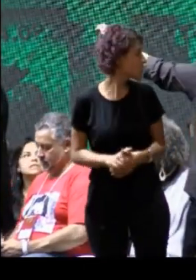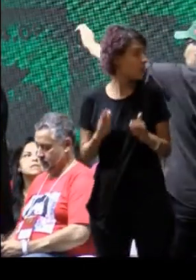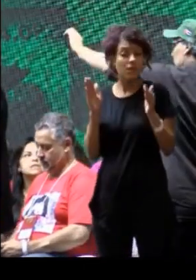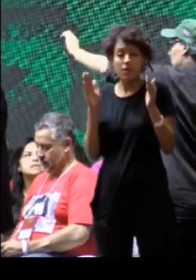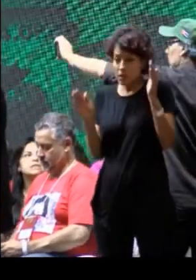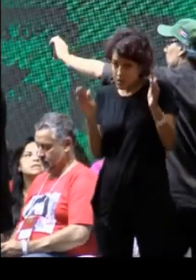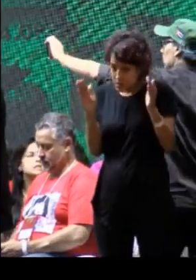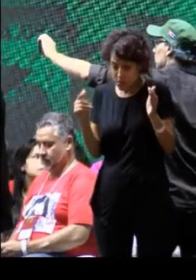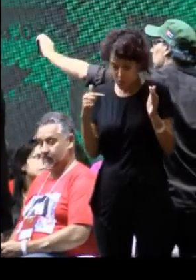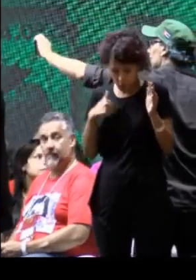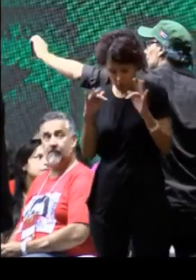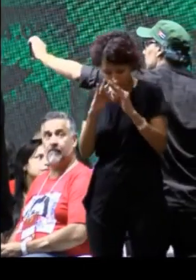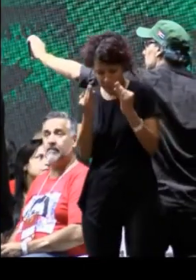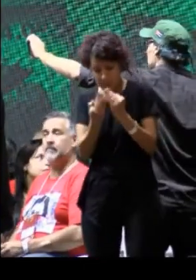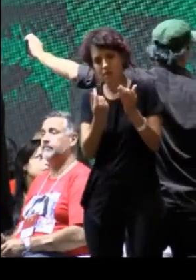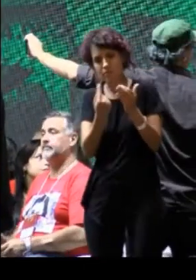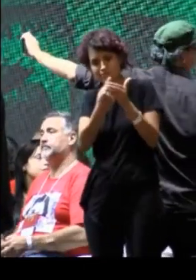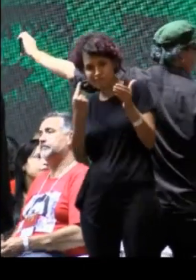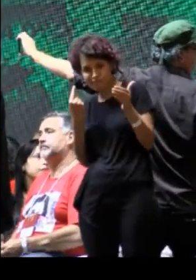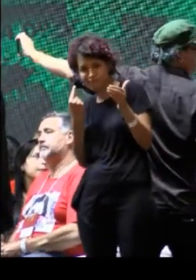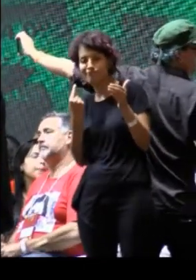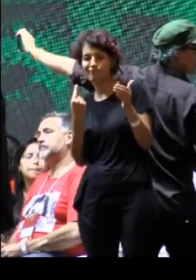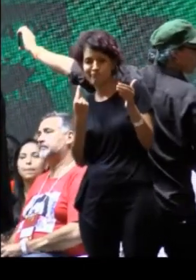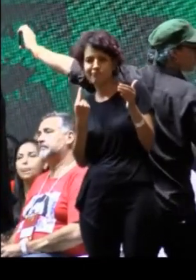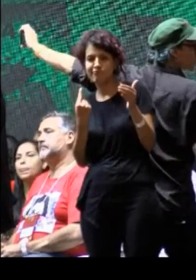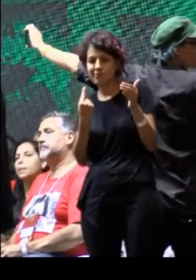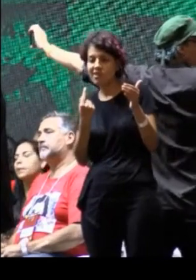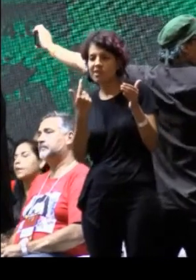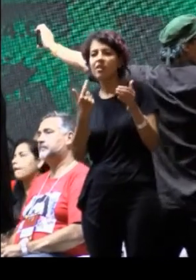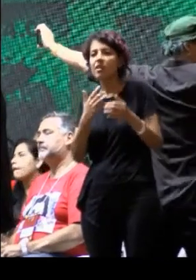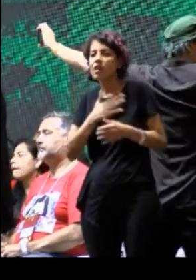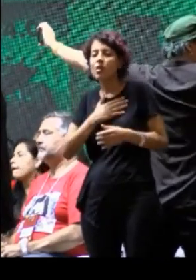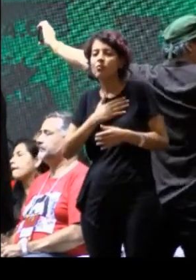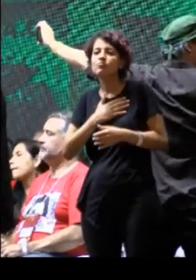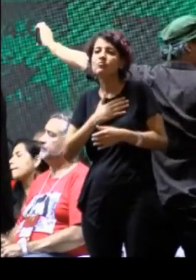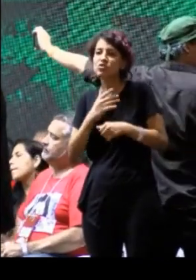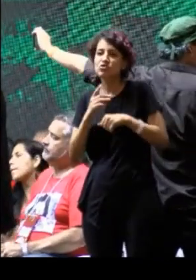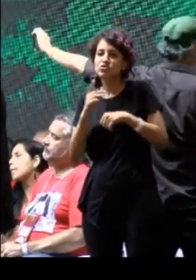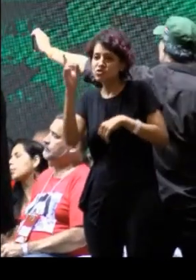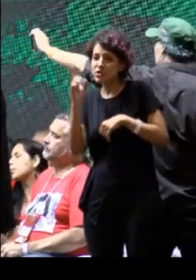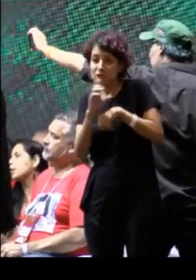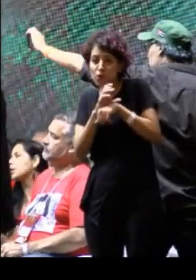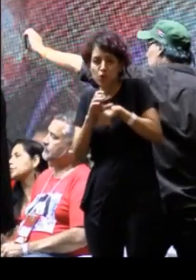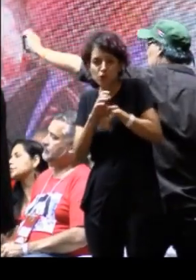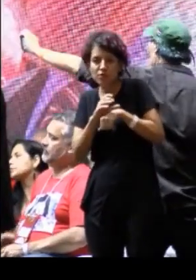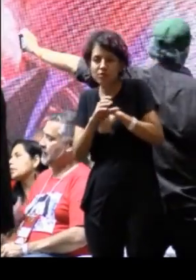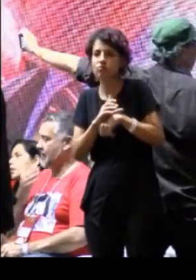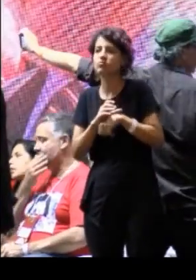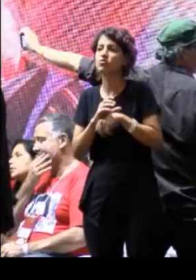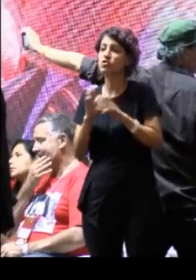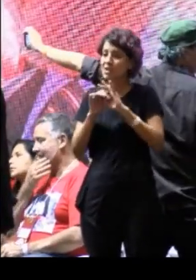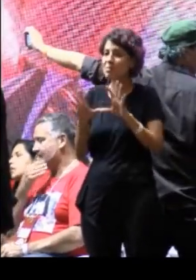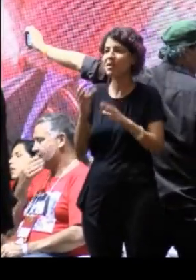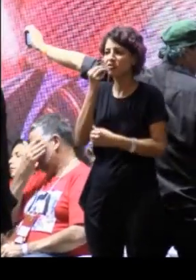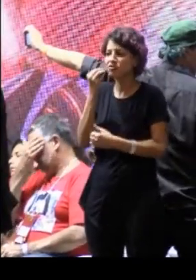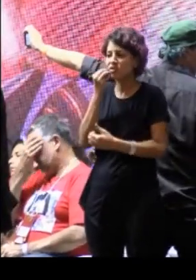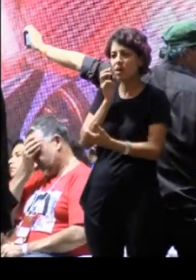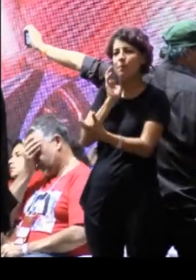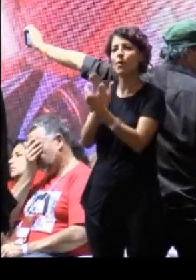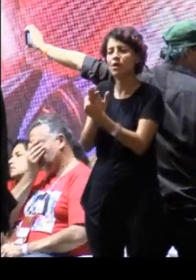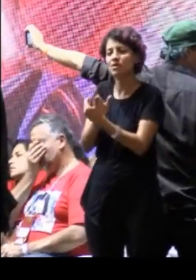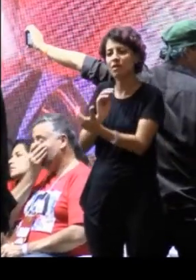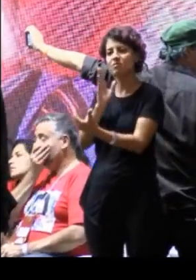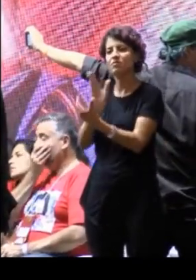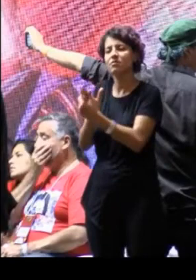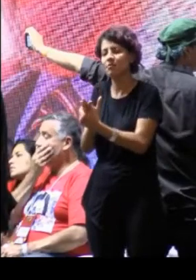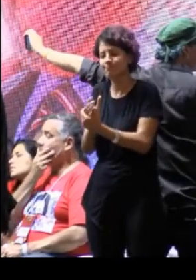mesmo tendo o direito constitucional de recorrer em liberdade contra a sentença injusta e fraudulenta de um juiz parcial,